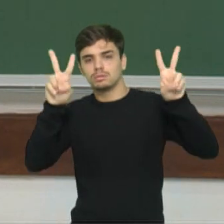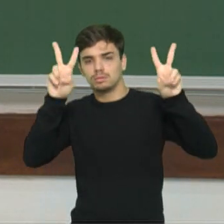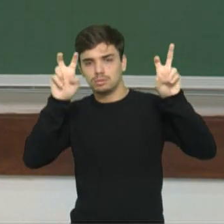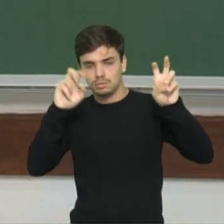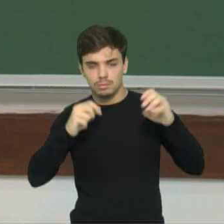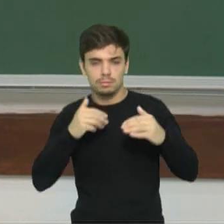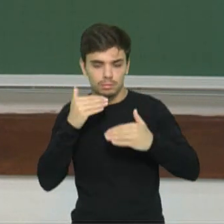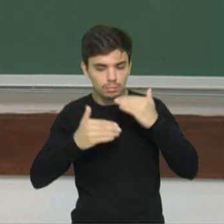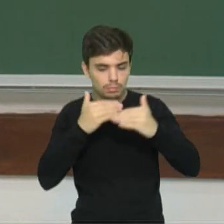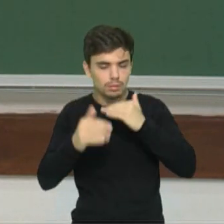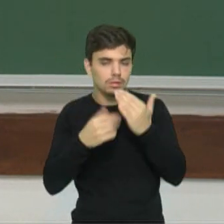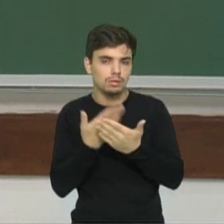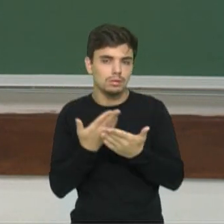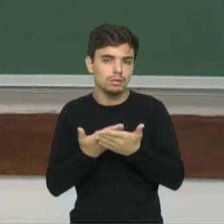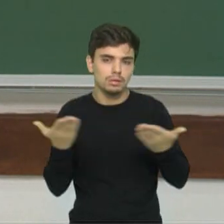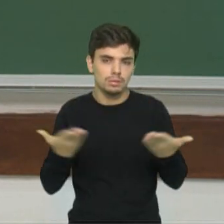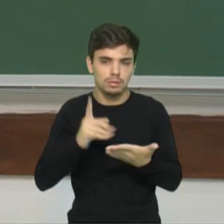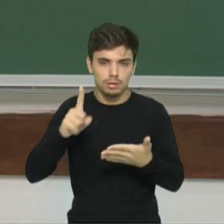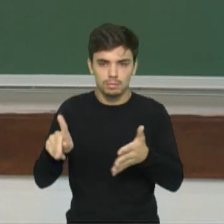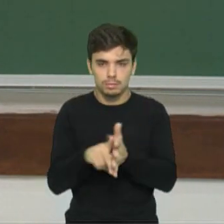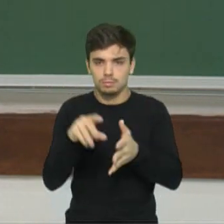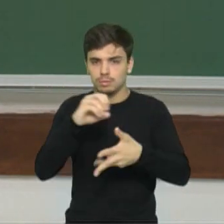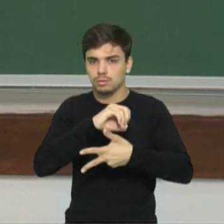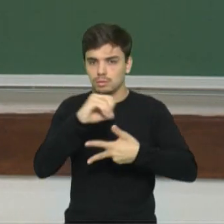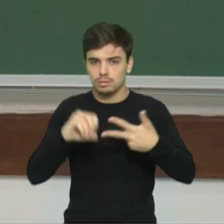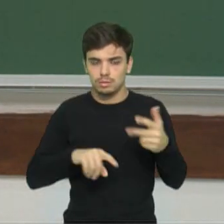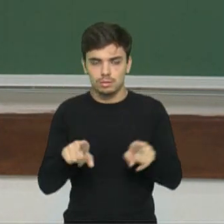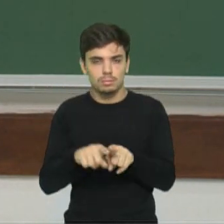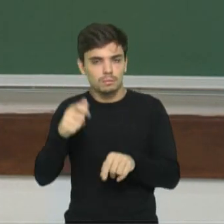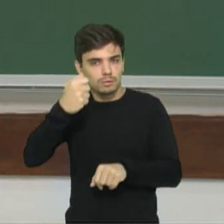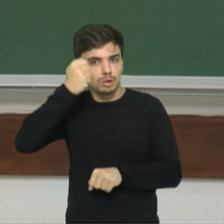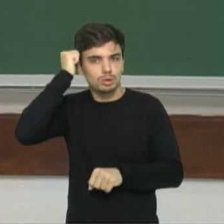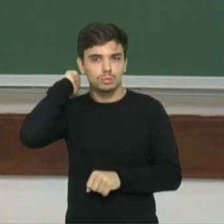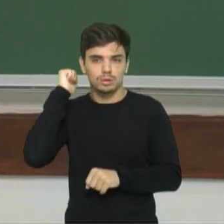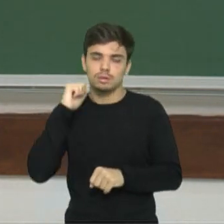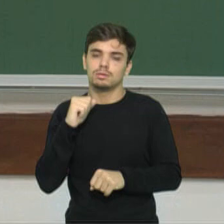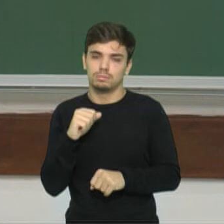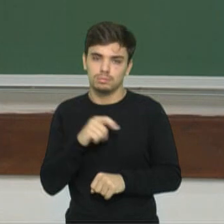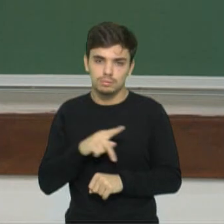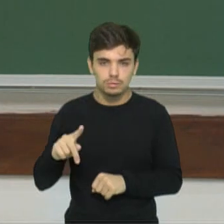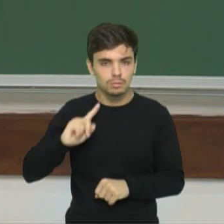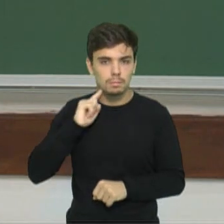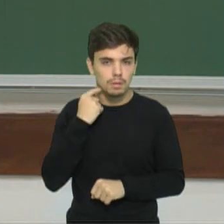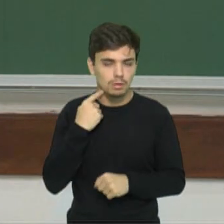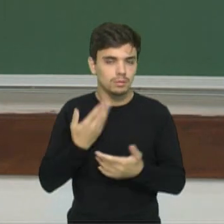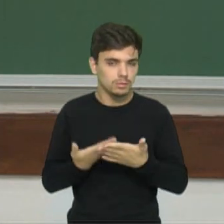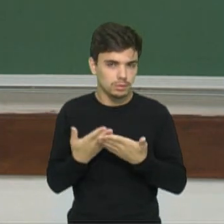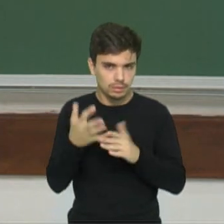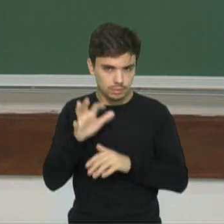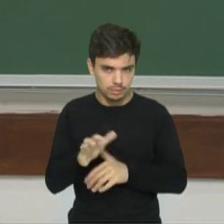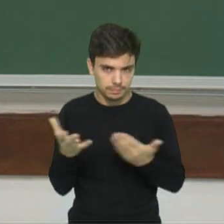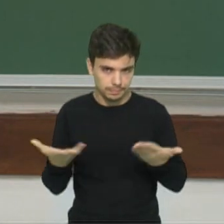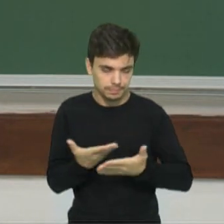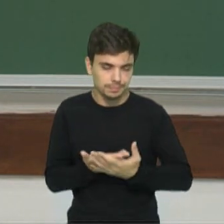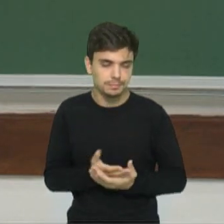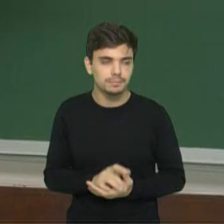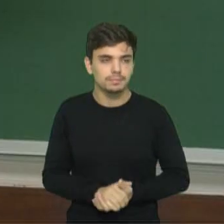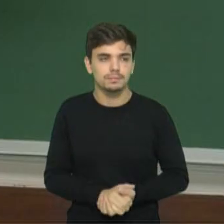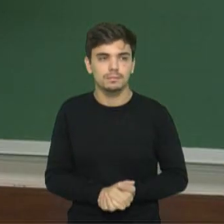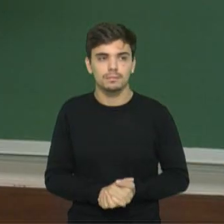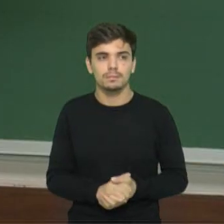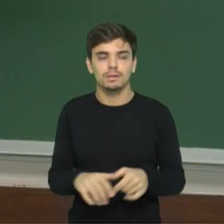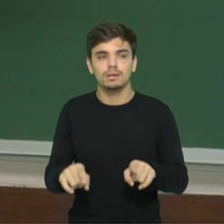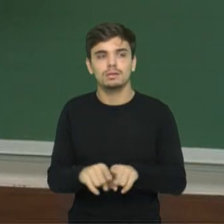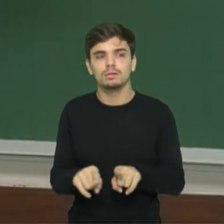assuntos esses que são recorrentes no Enem, que são recorrentes no vestibular. Também com o professor Paulo a gente vai trabalhar esses assuntos. Assim como os